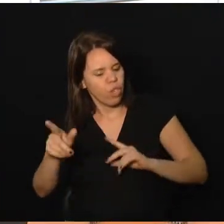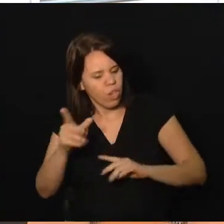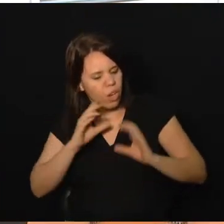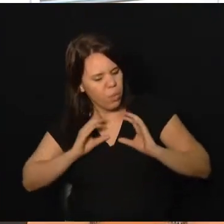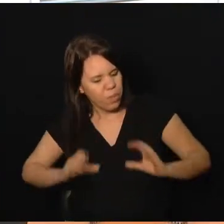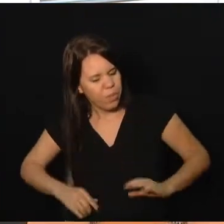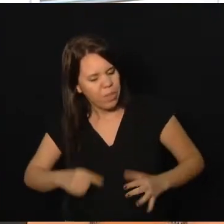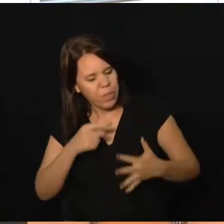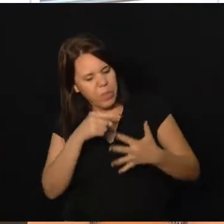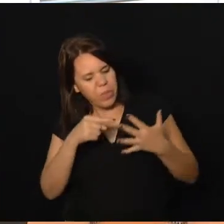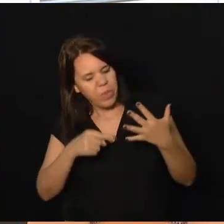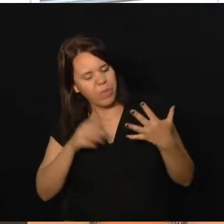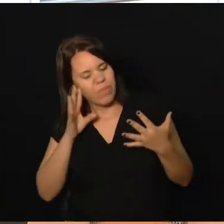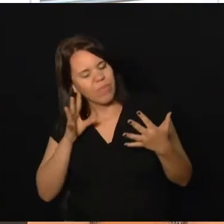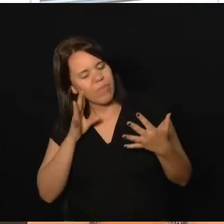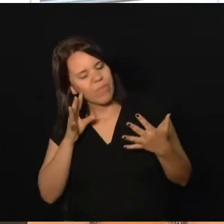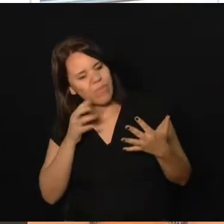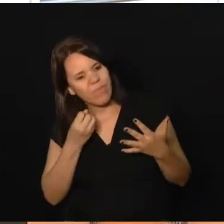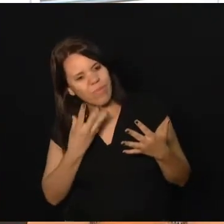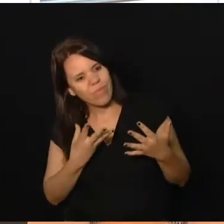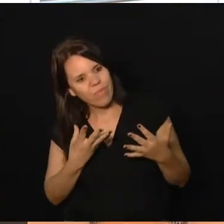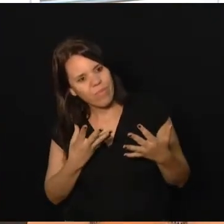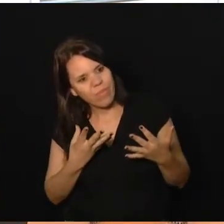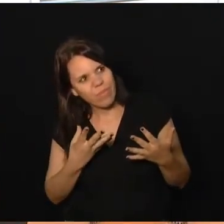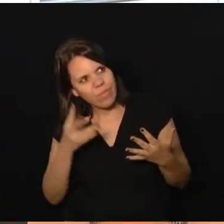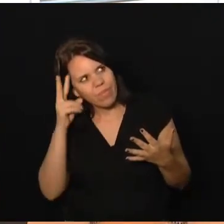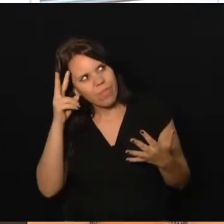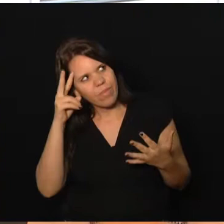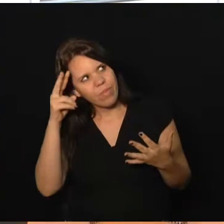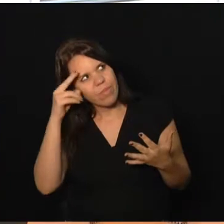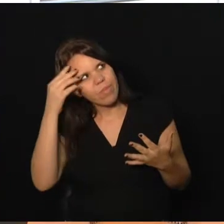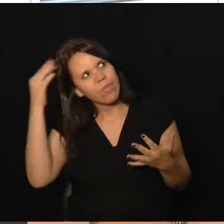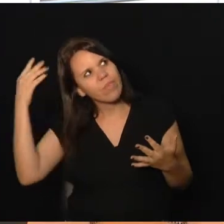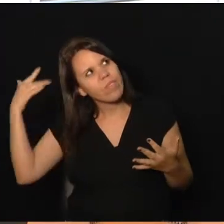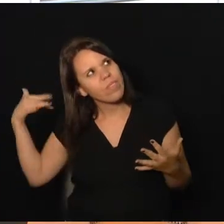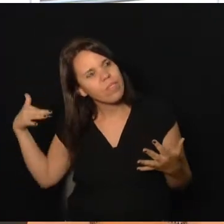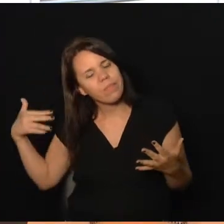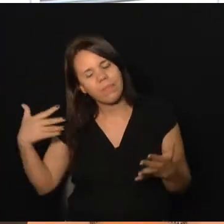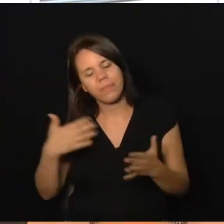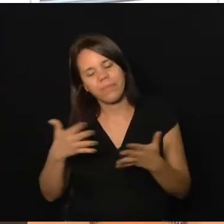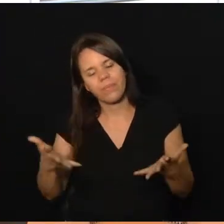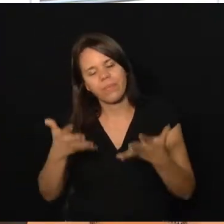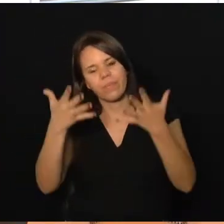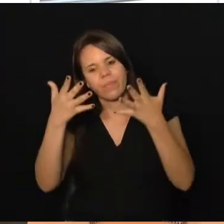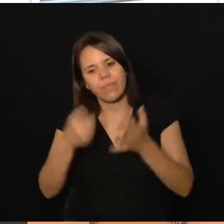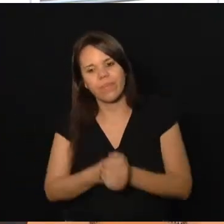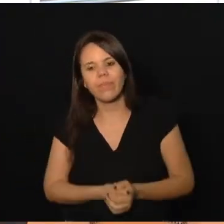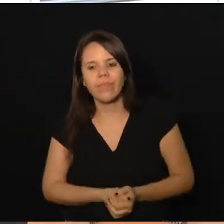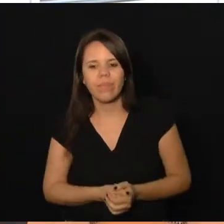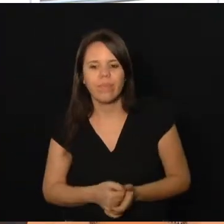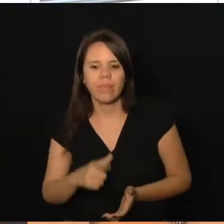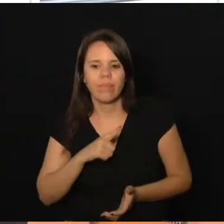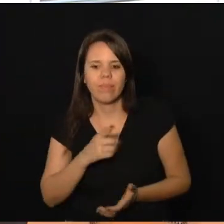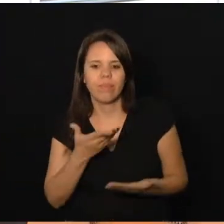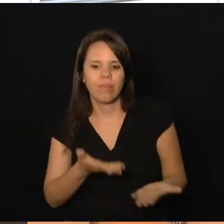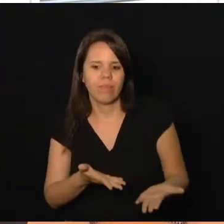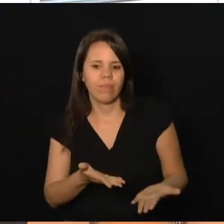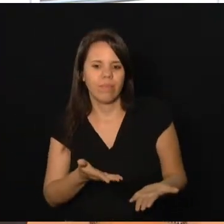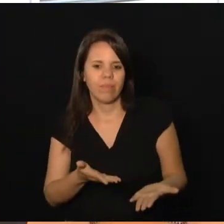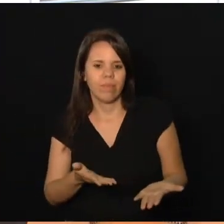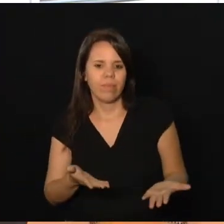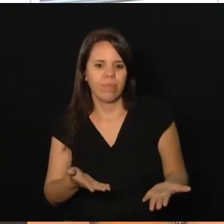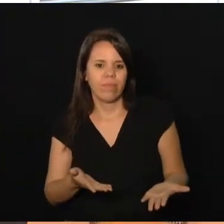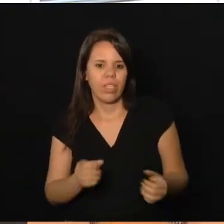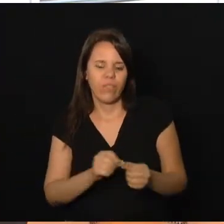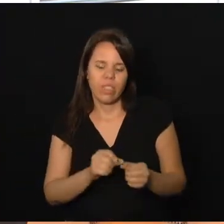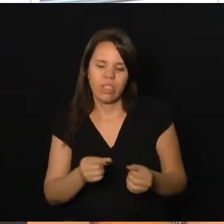de bom, você fazia, né? Você trazer as características positivas que ele tem. E isso vai começar a